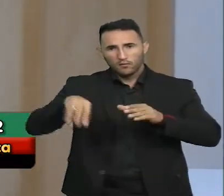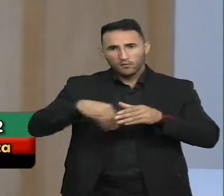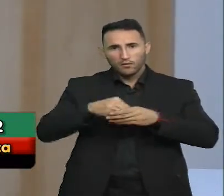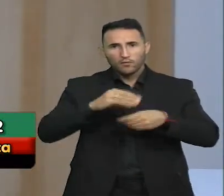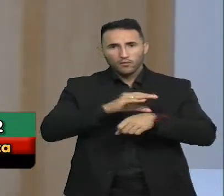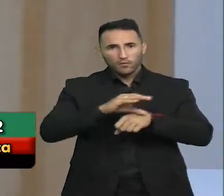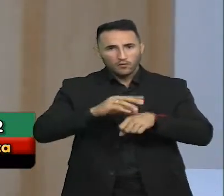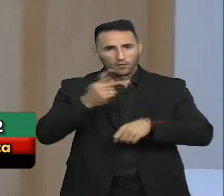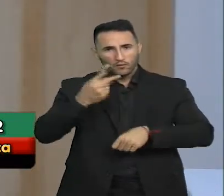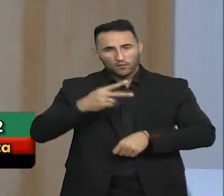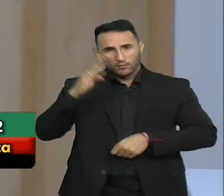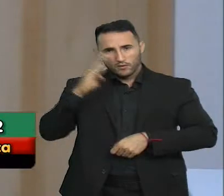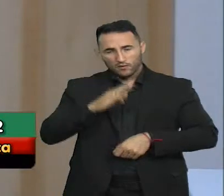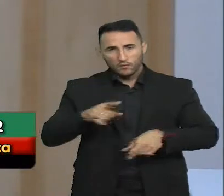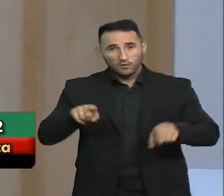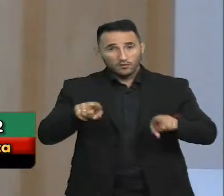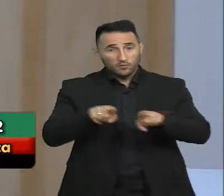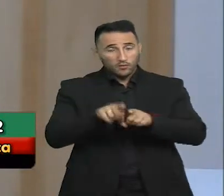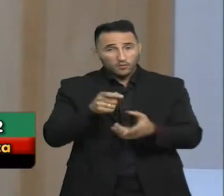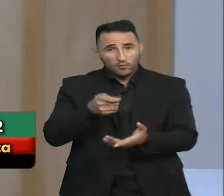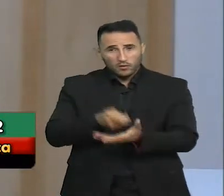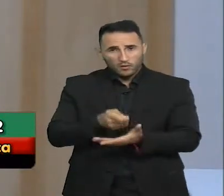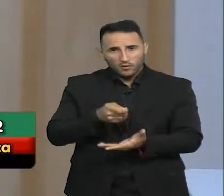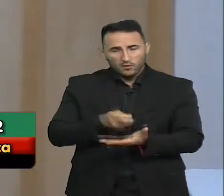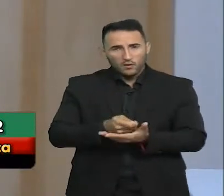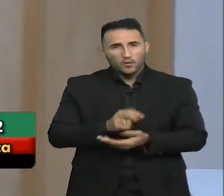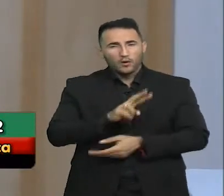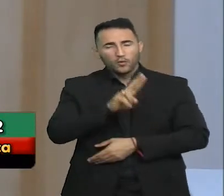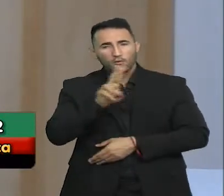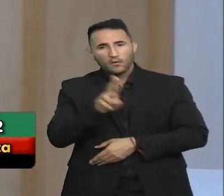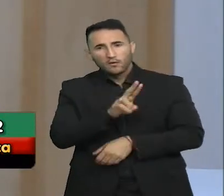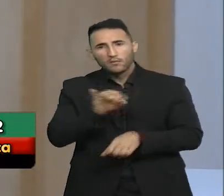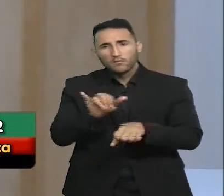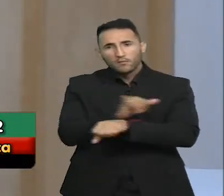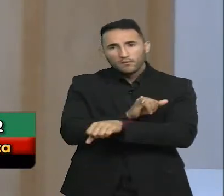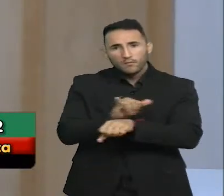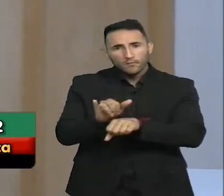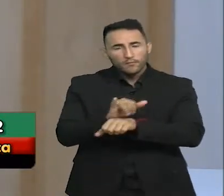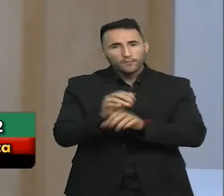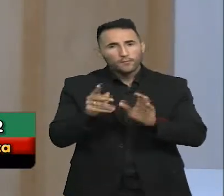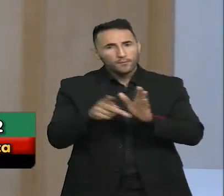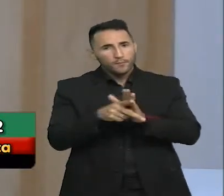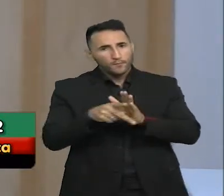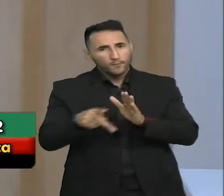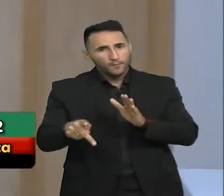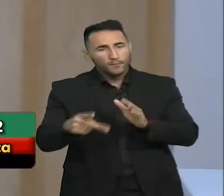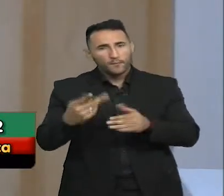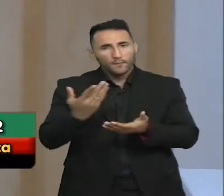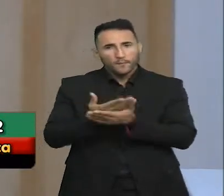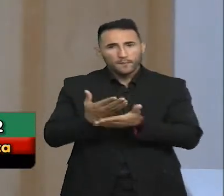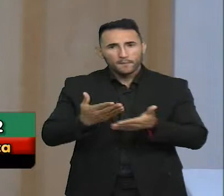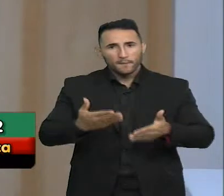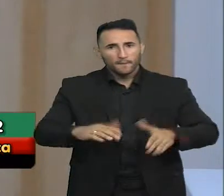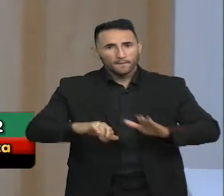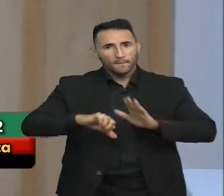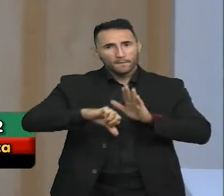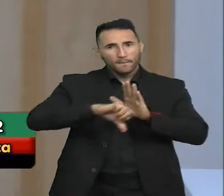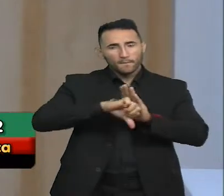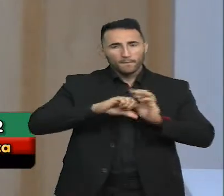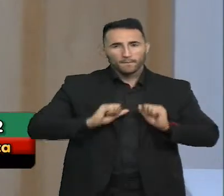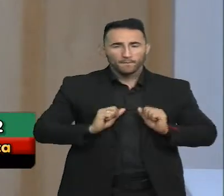Brasil, bem como é sua obrigação aplicar os mecanismos legais para interromper atos criminosos daqueles que